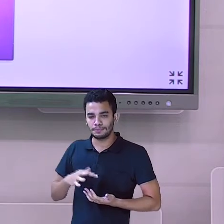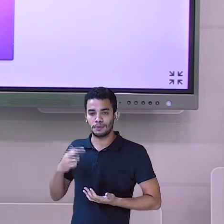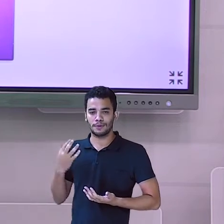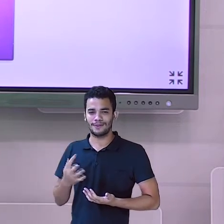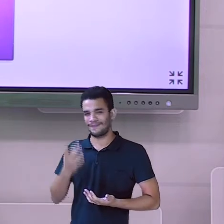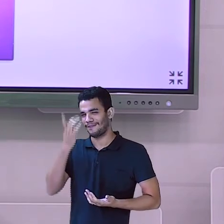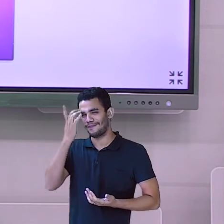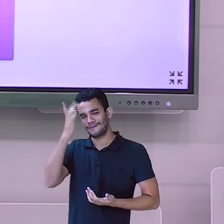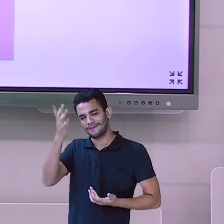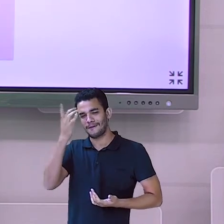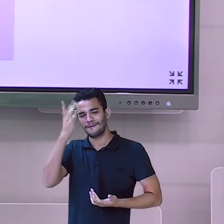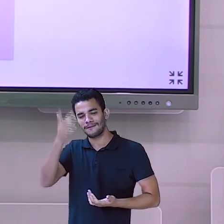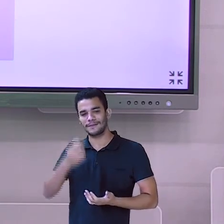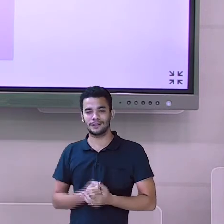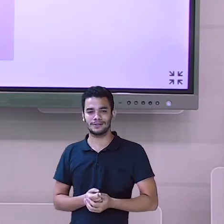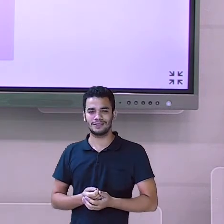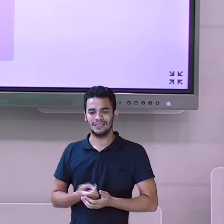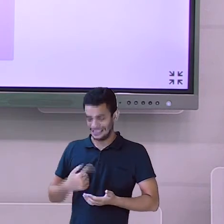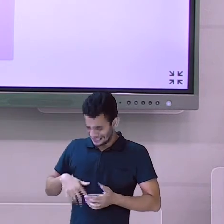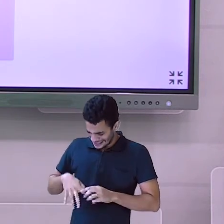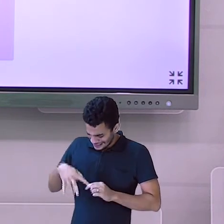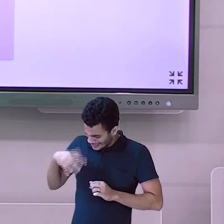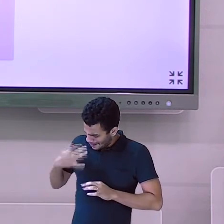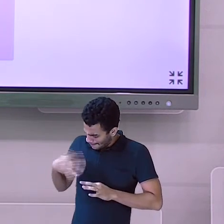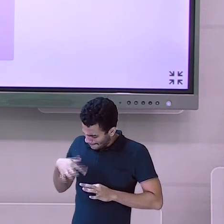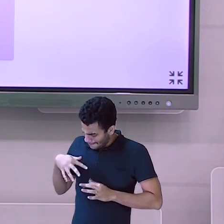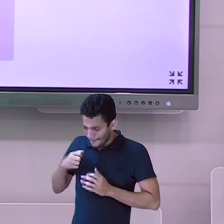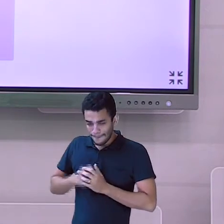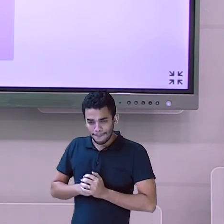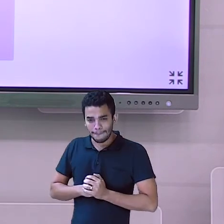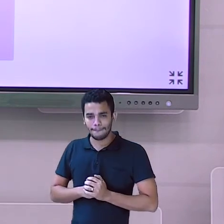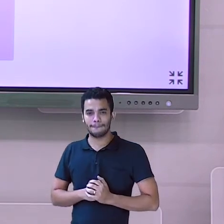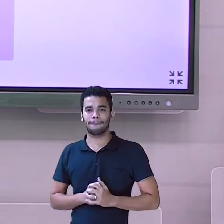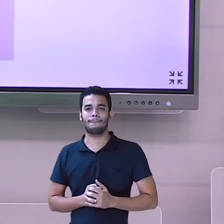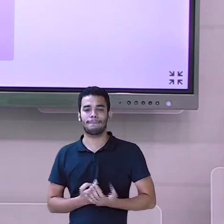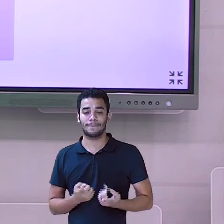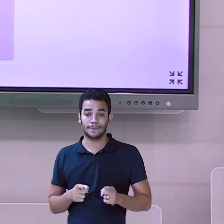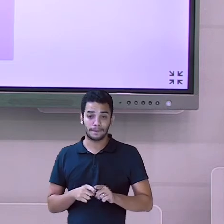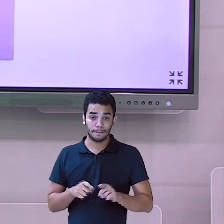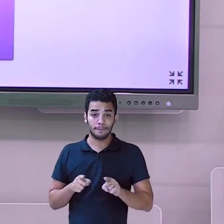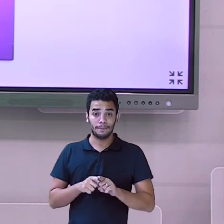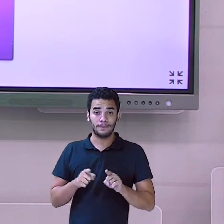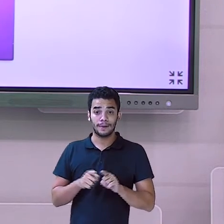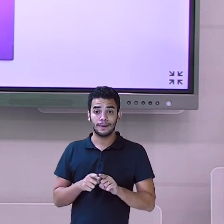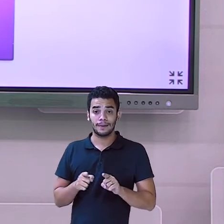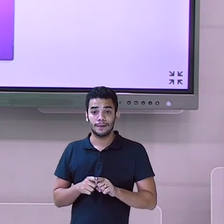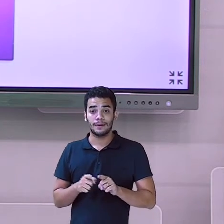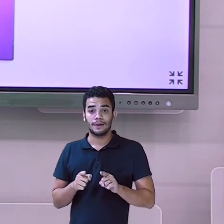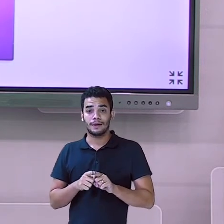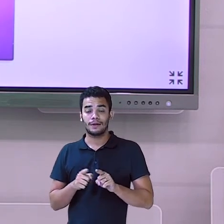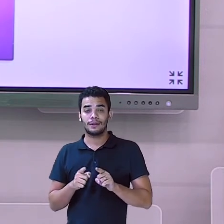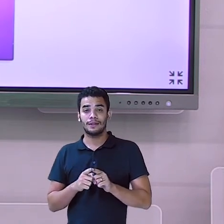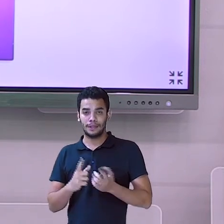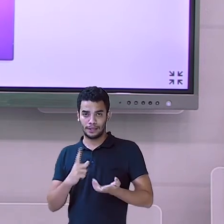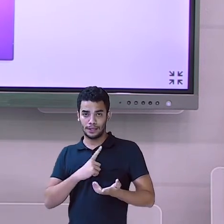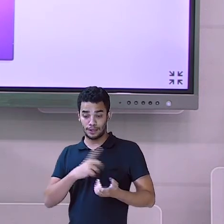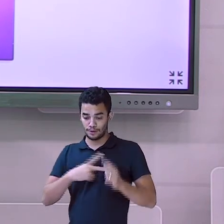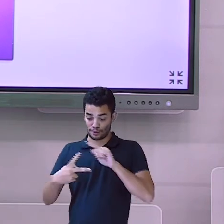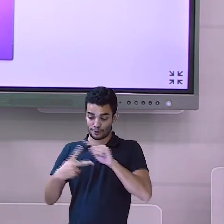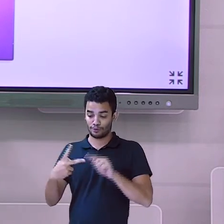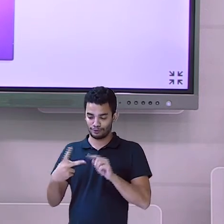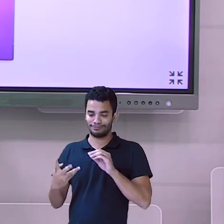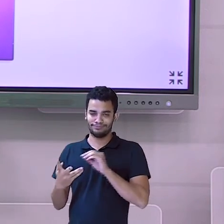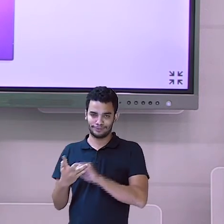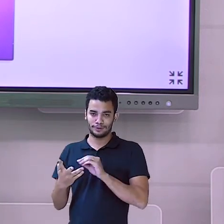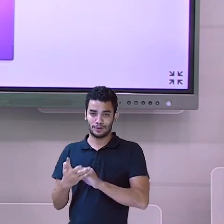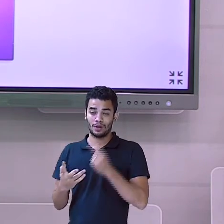gente? Ai, machuquei o dedo, interjeição de dor. E a última interjeição, não, temos aqui ainda a interjeição